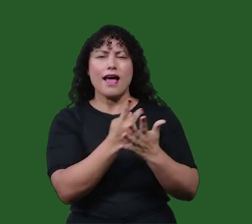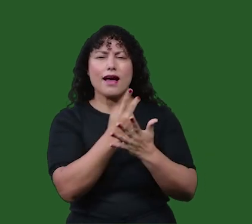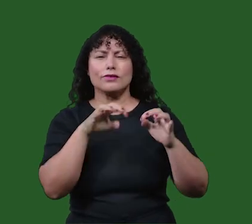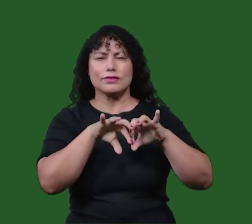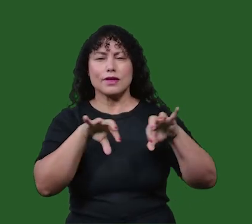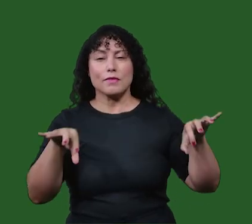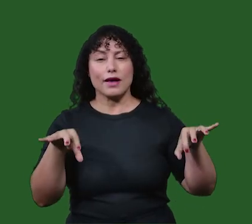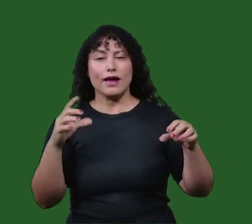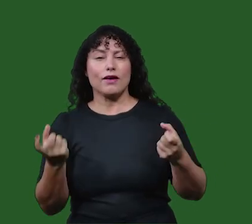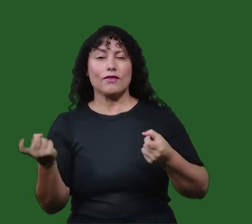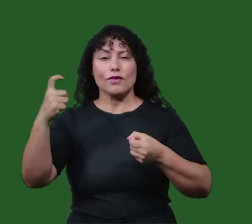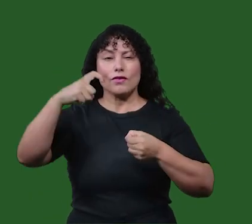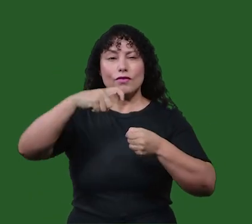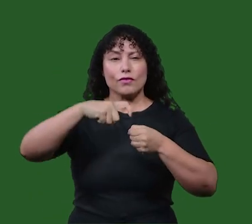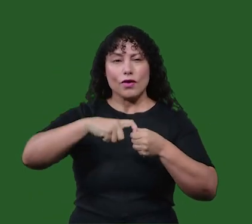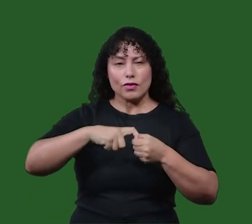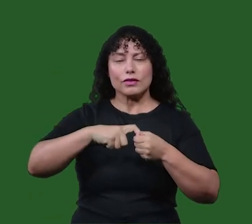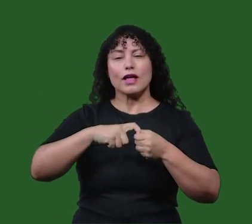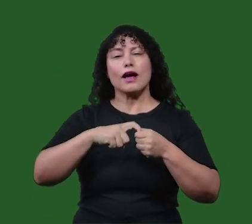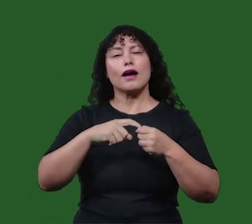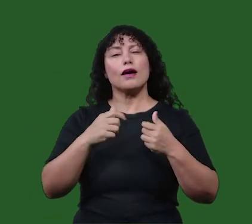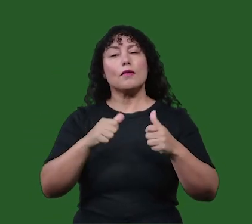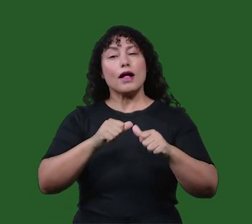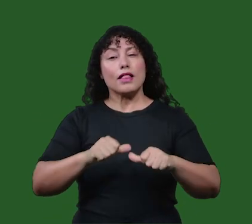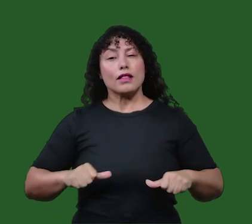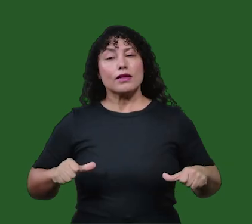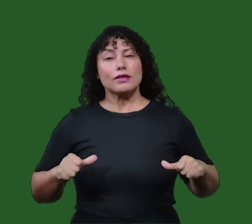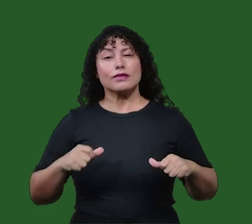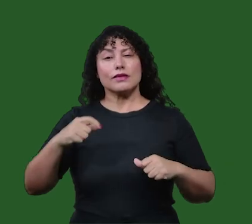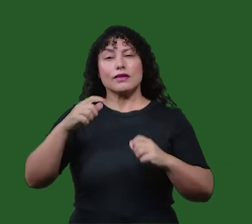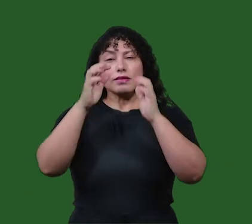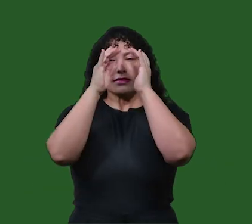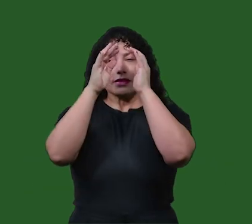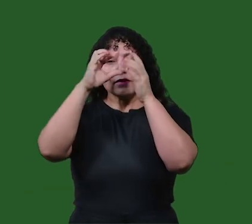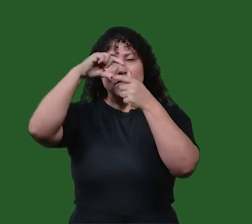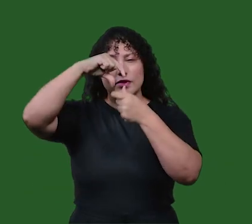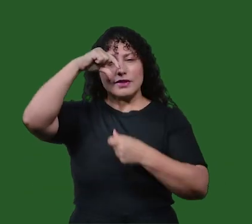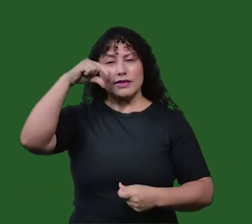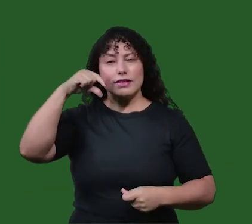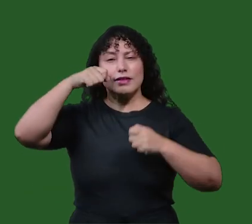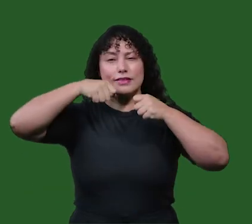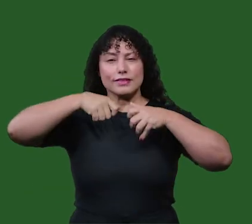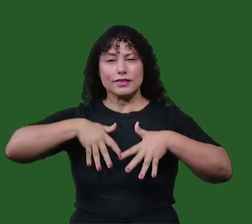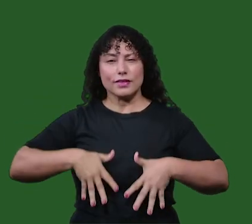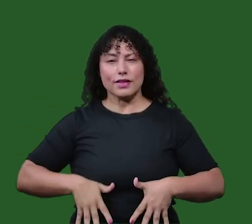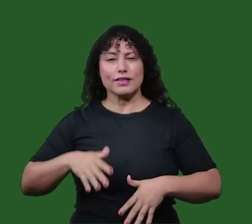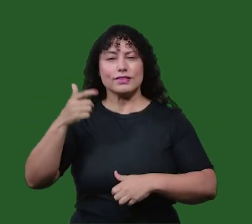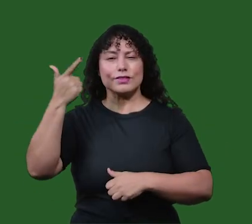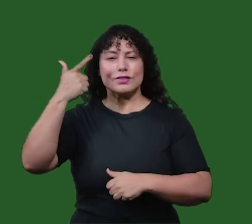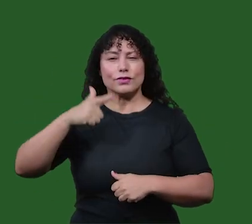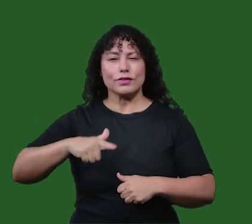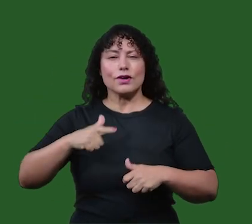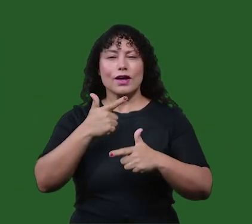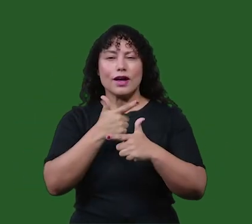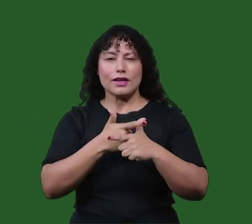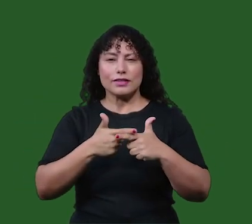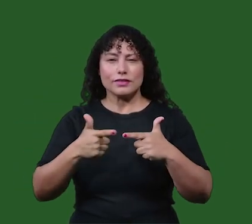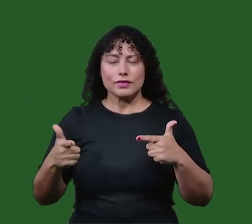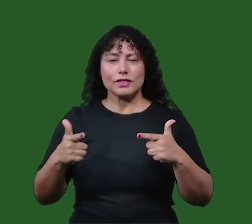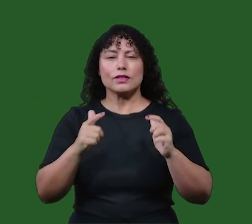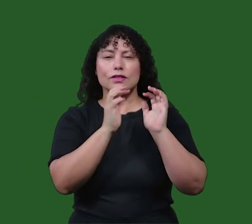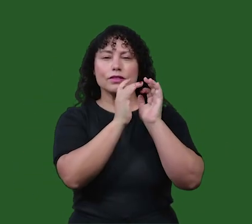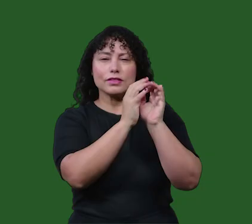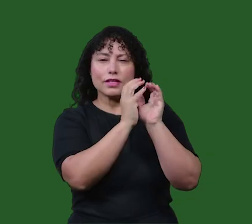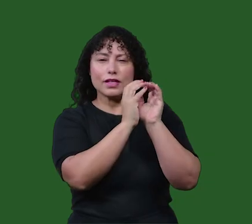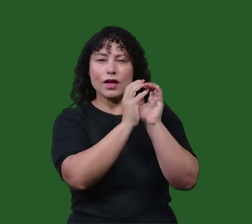equívoco? Então vamos voltar para a anatomia do sistema nervoso central, particularmente do cérebro. Então está aí mais uma vez a